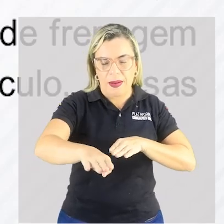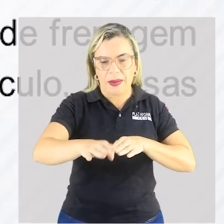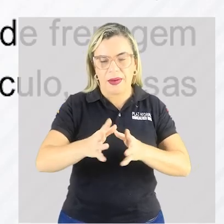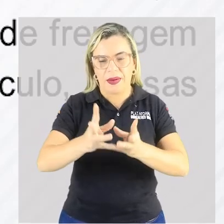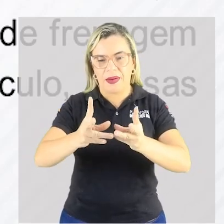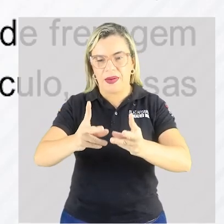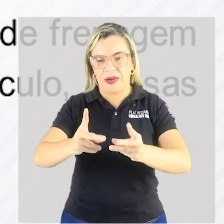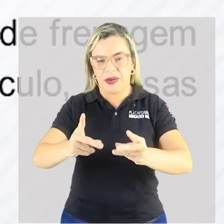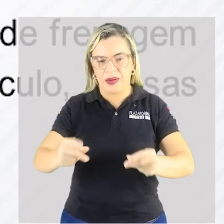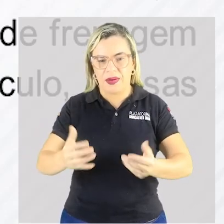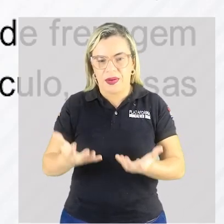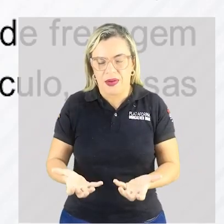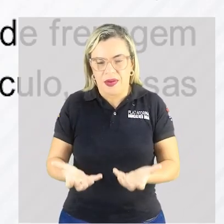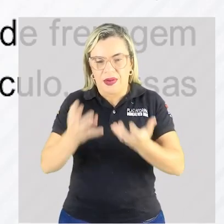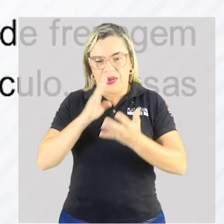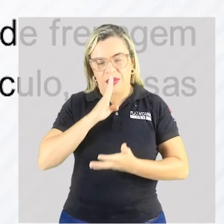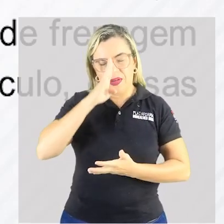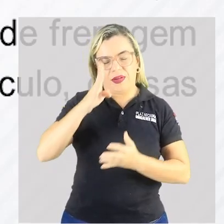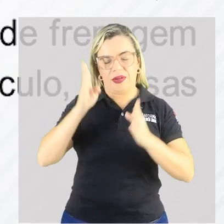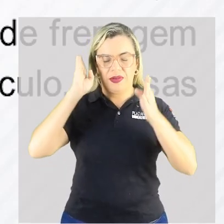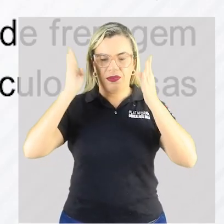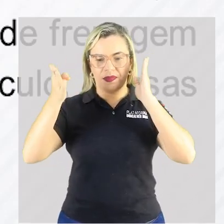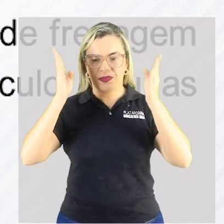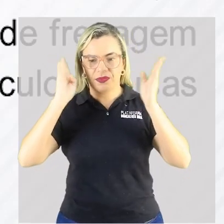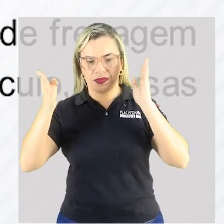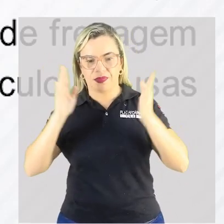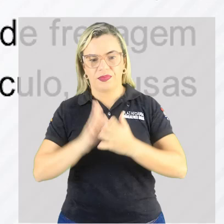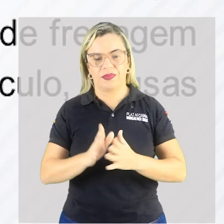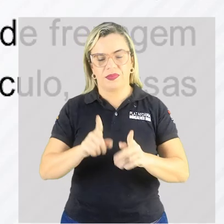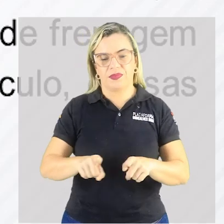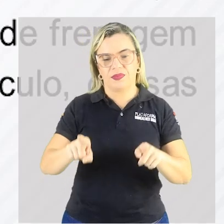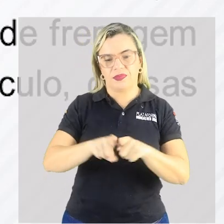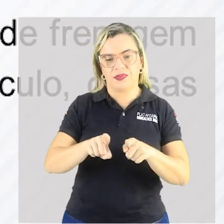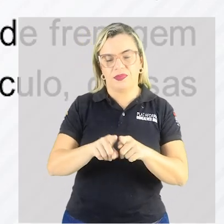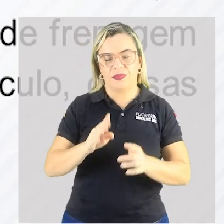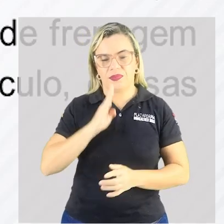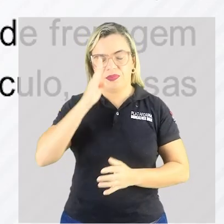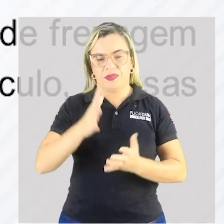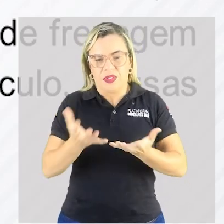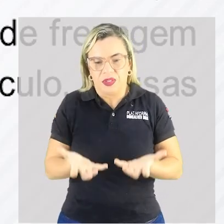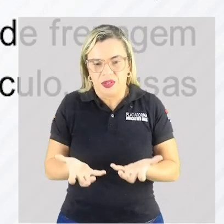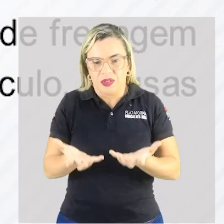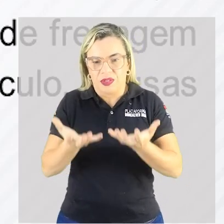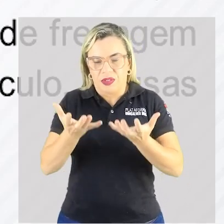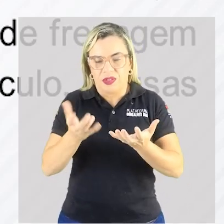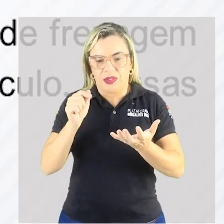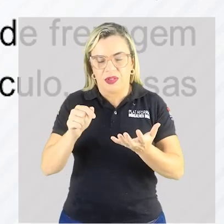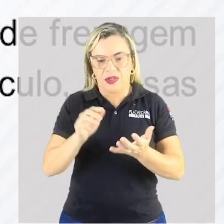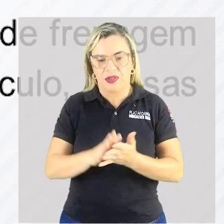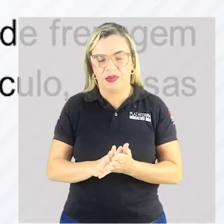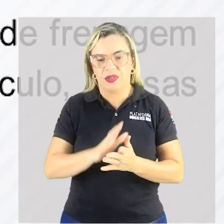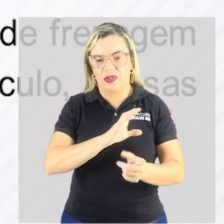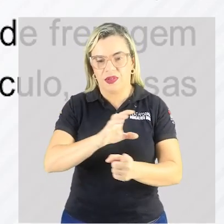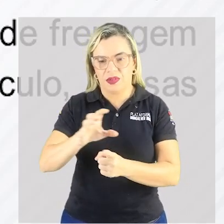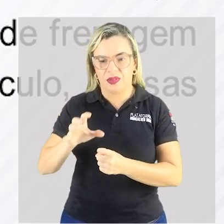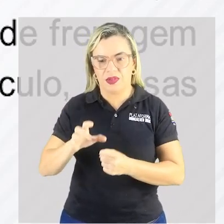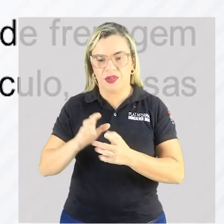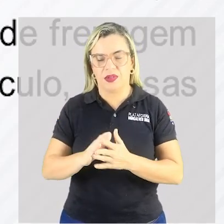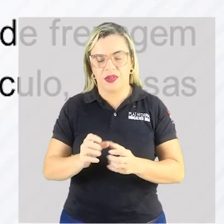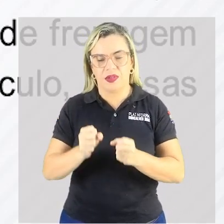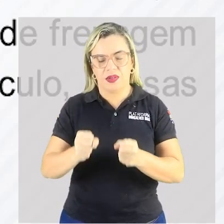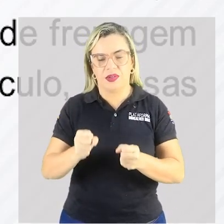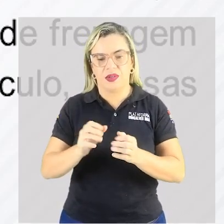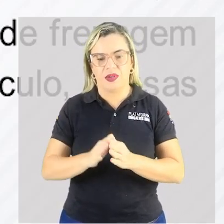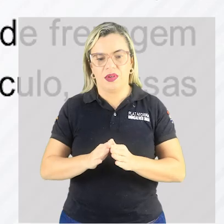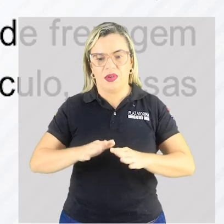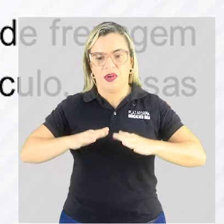com o peso excessivo dos caminhões. Além disso, o excesso de carga interfere na capacidade de